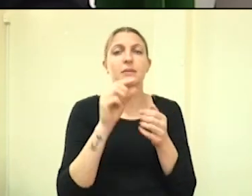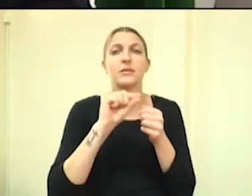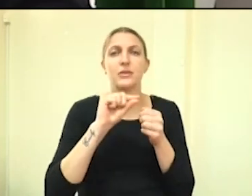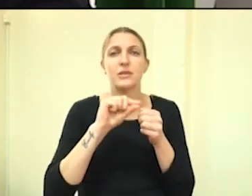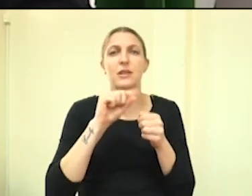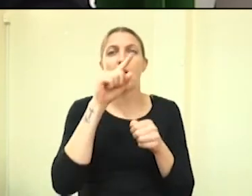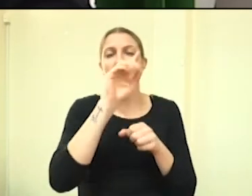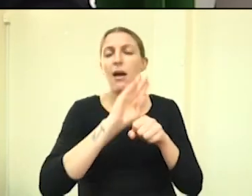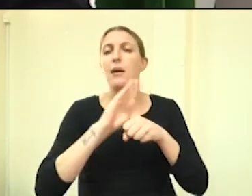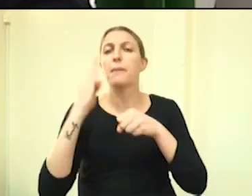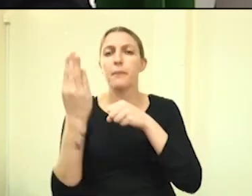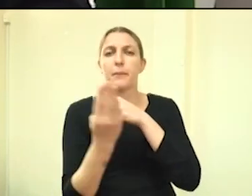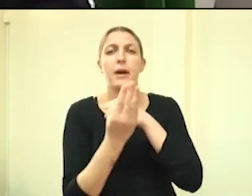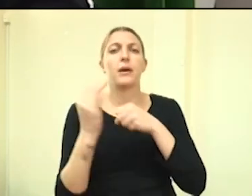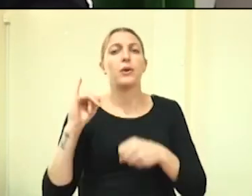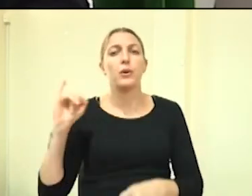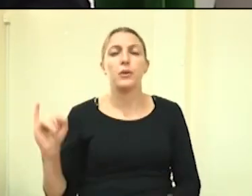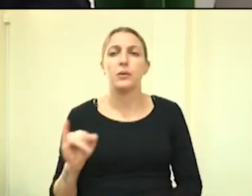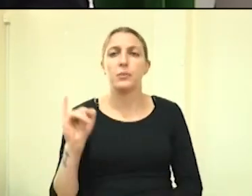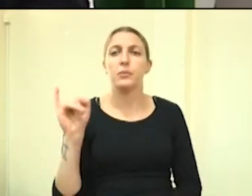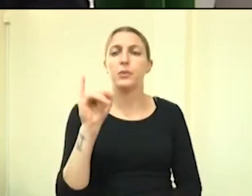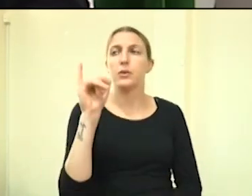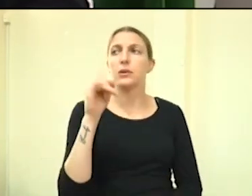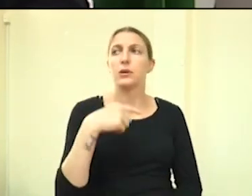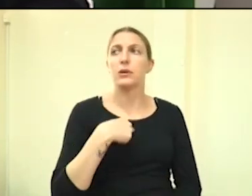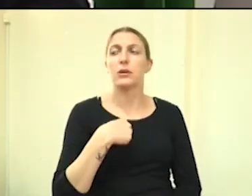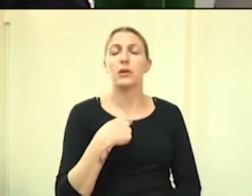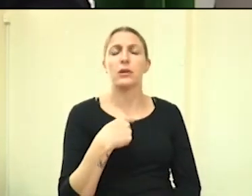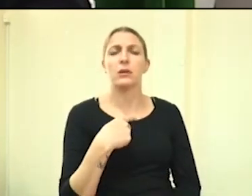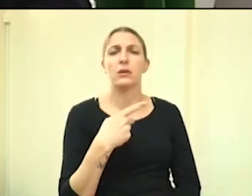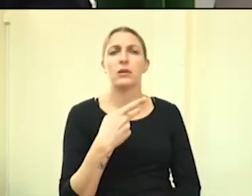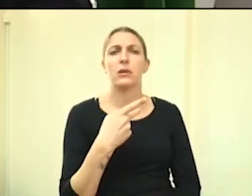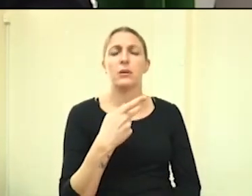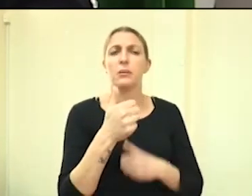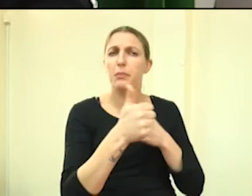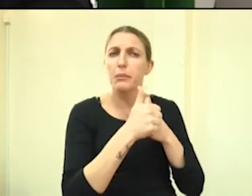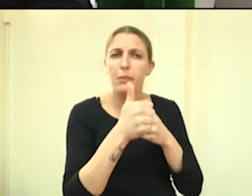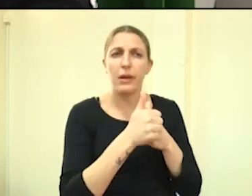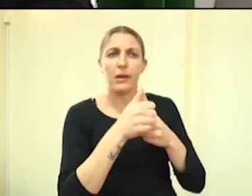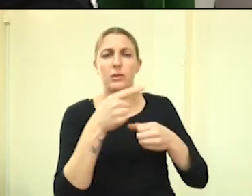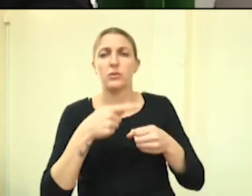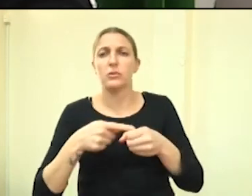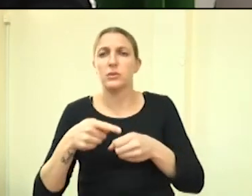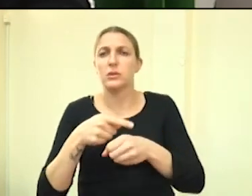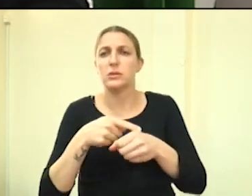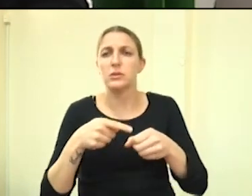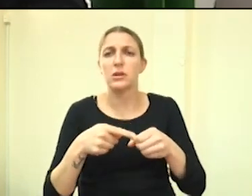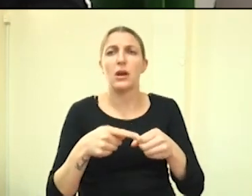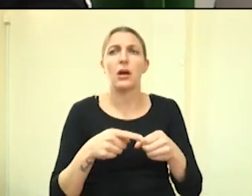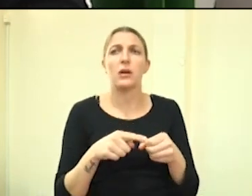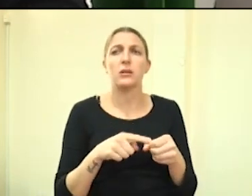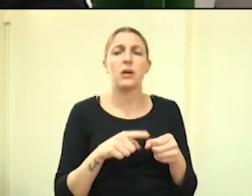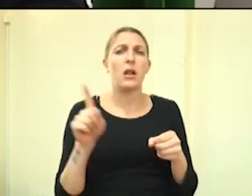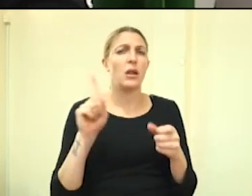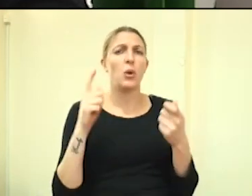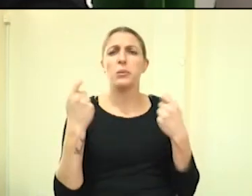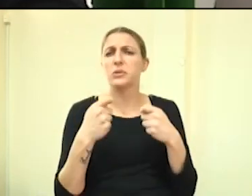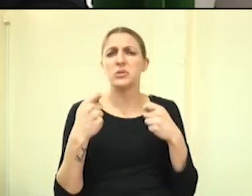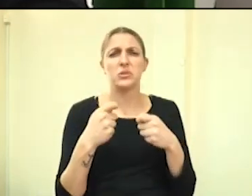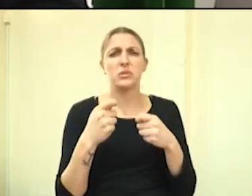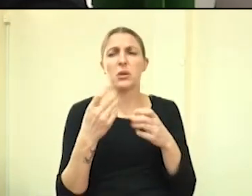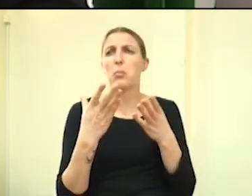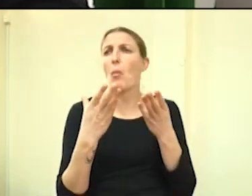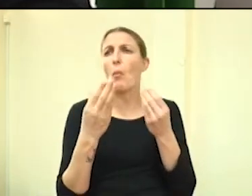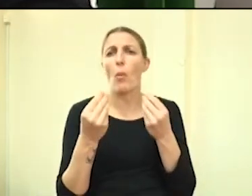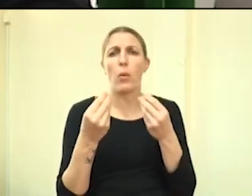bairro nobre, que eu digo perto da cidade. E não seria muita coisa. Não, eles não querem de graça o